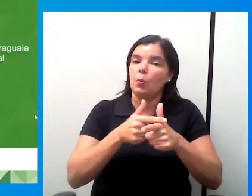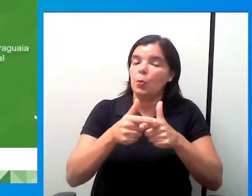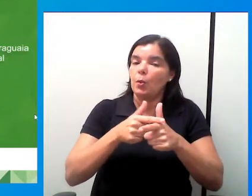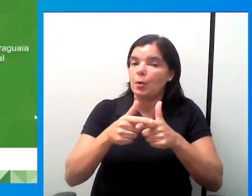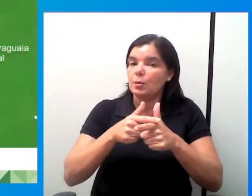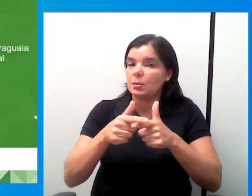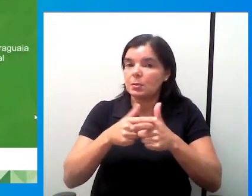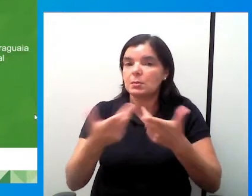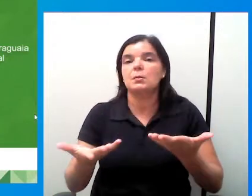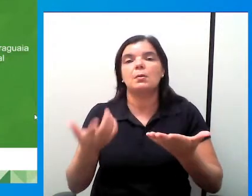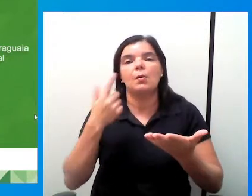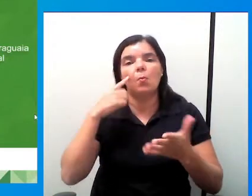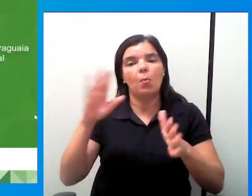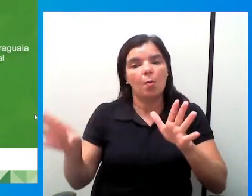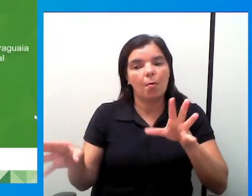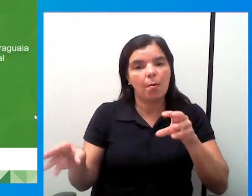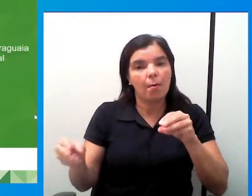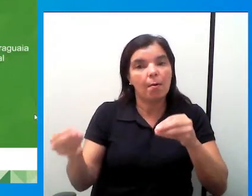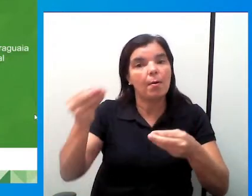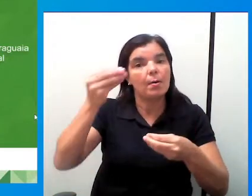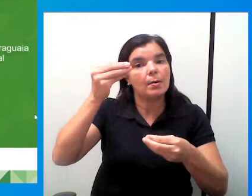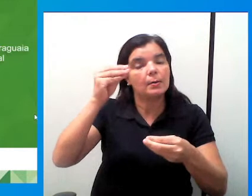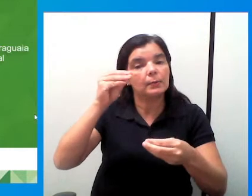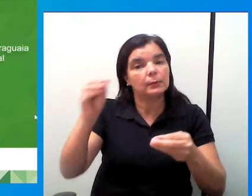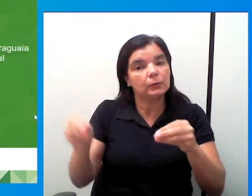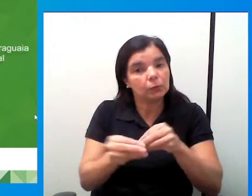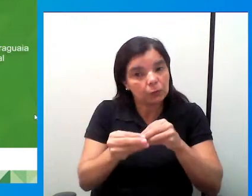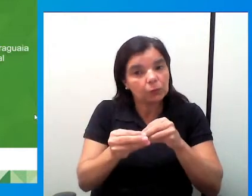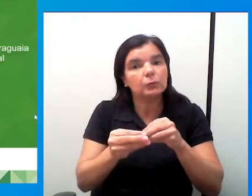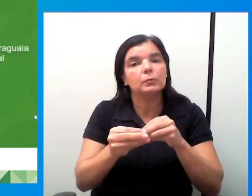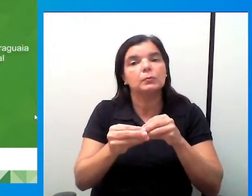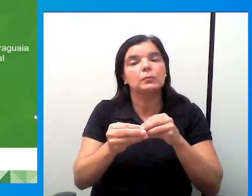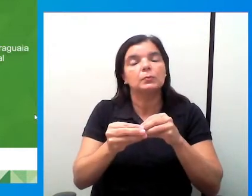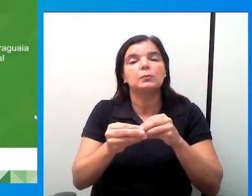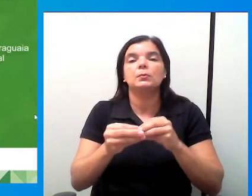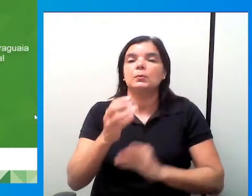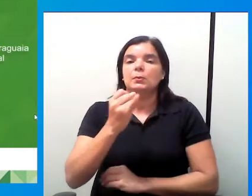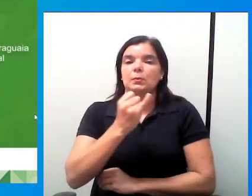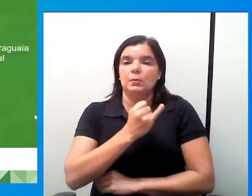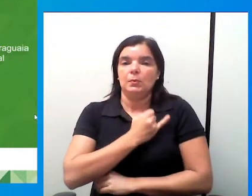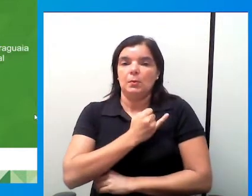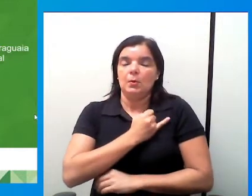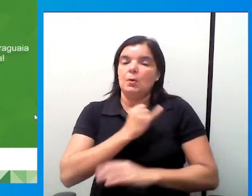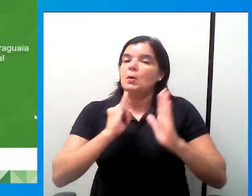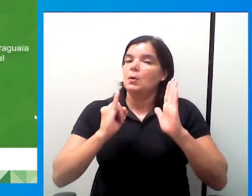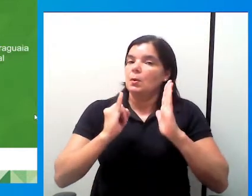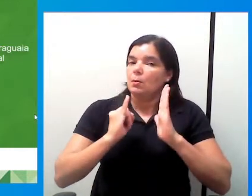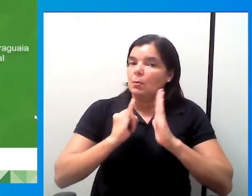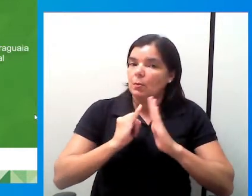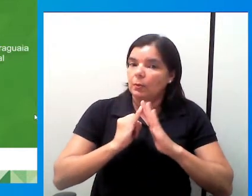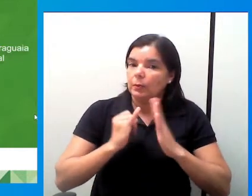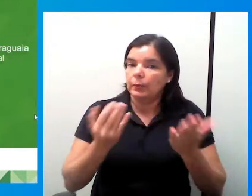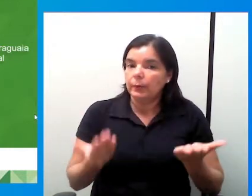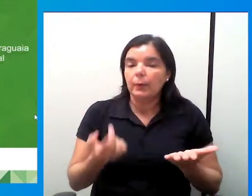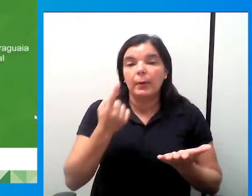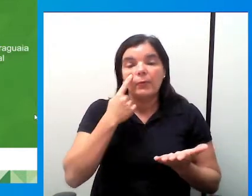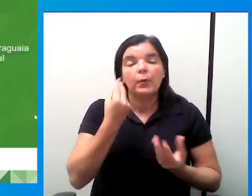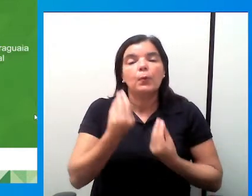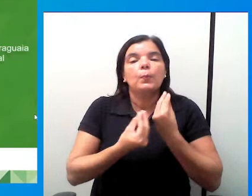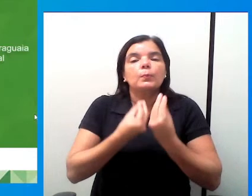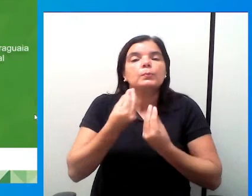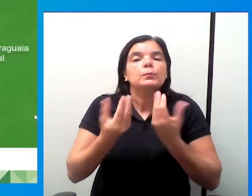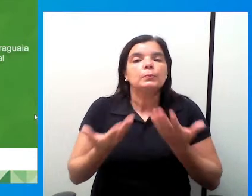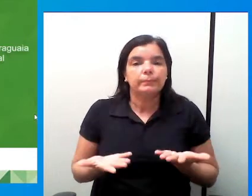instituição, pensar em soluções possíveis, gerar conhecimento e depois voltar a partir de uma relação